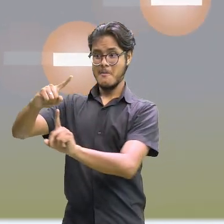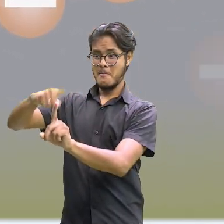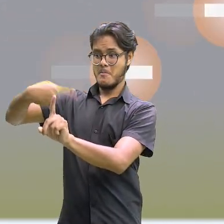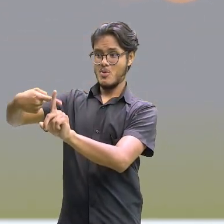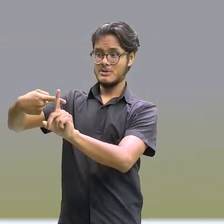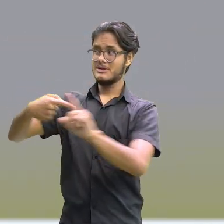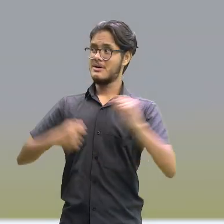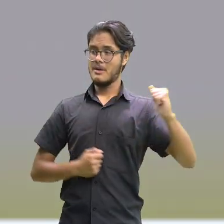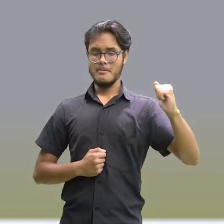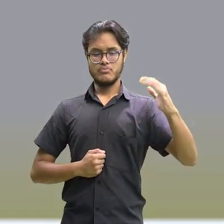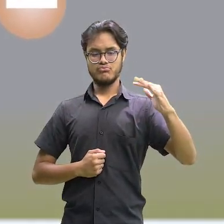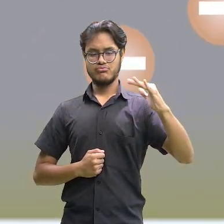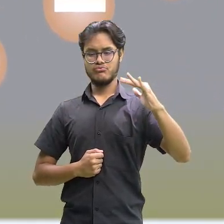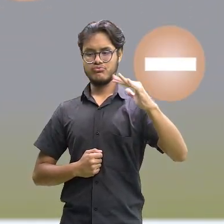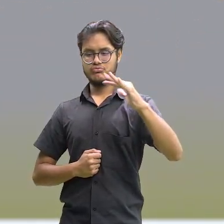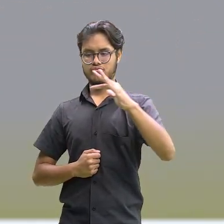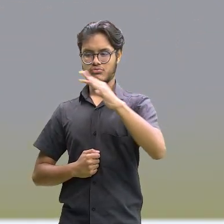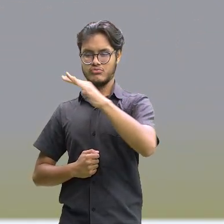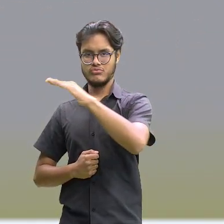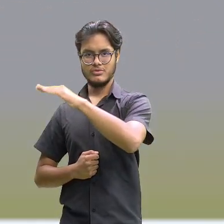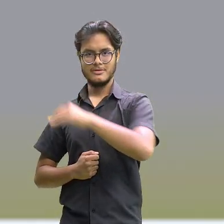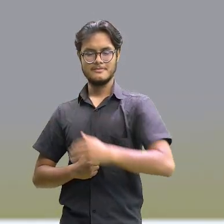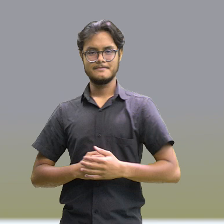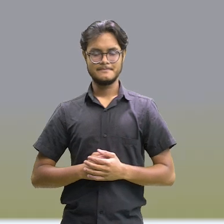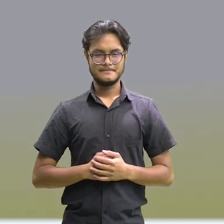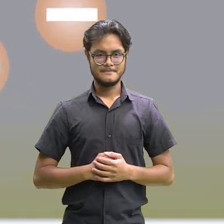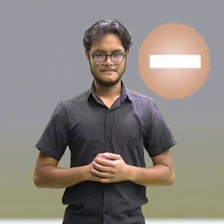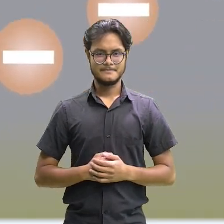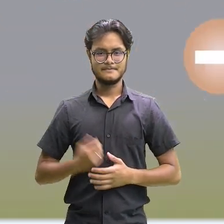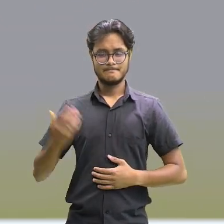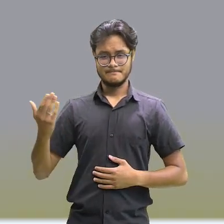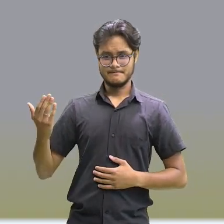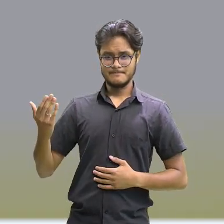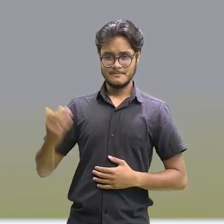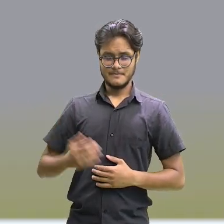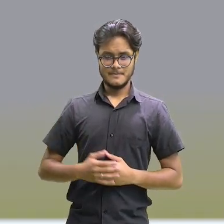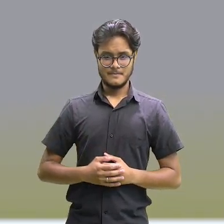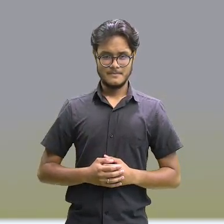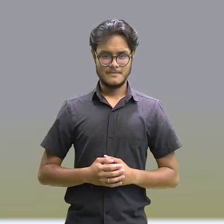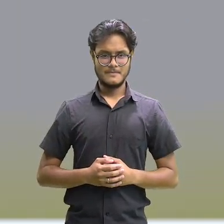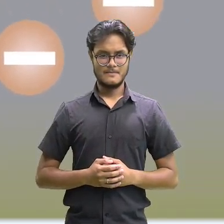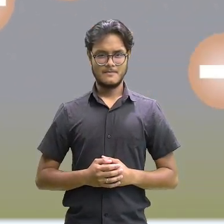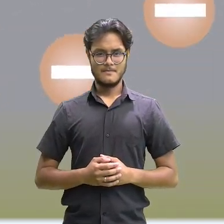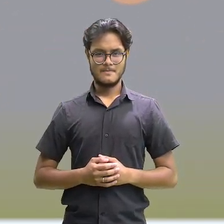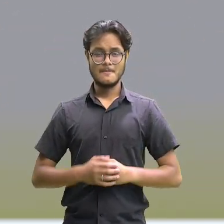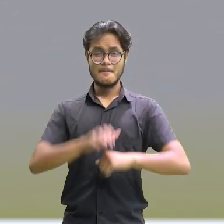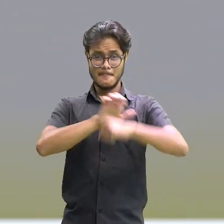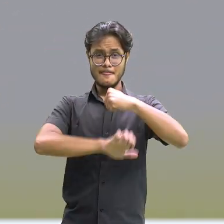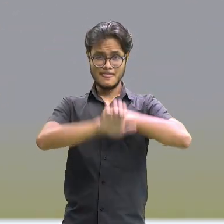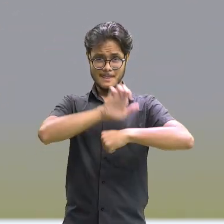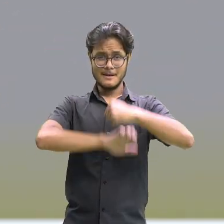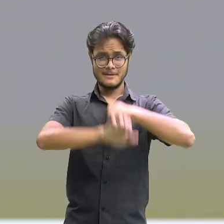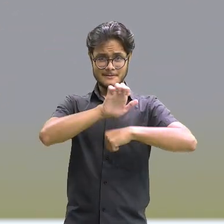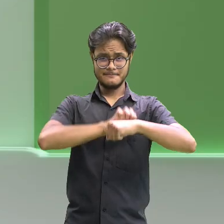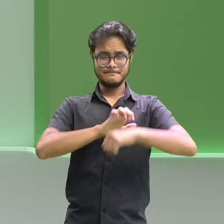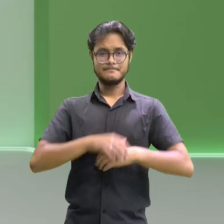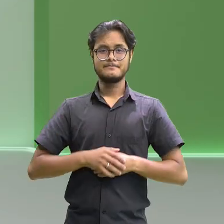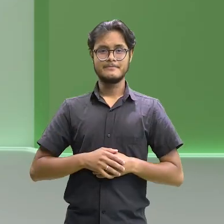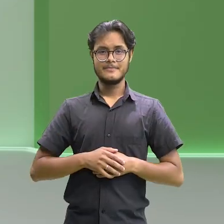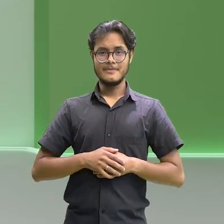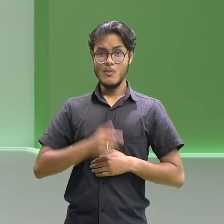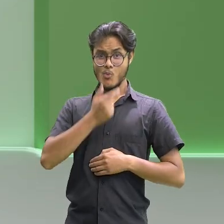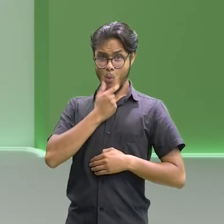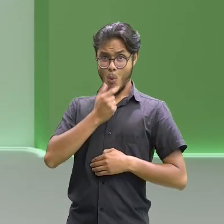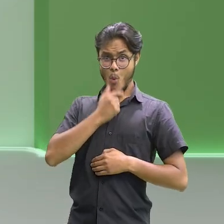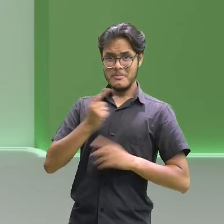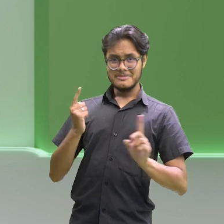e foi assim que foi feita a primeira lâmpada incandescente. Olha aí os elétrons viajando. Então, pessoal, como que o Thomson descobriu que